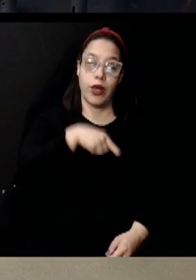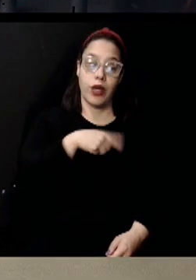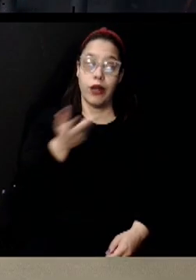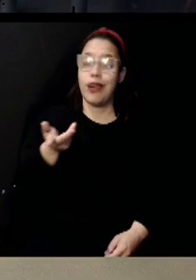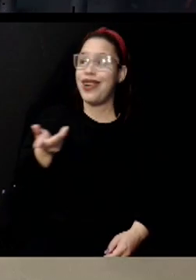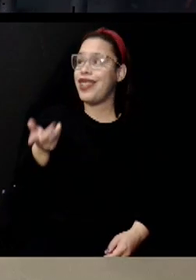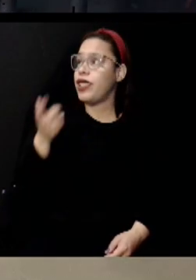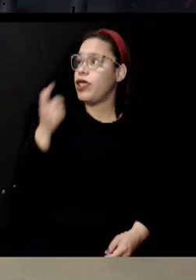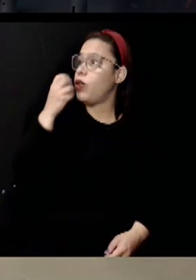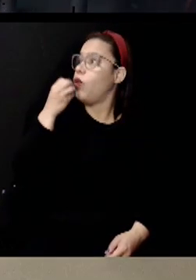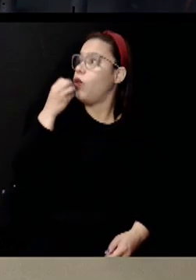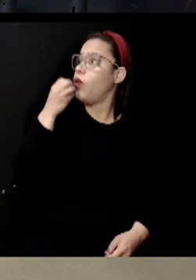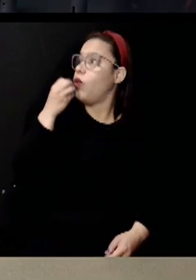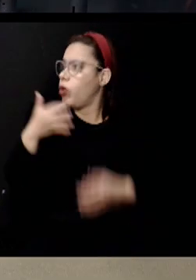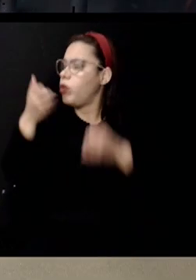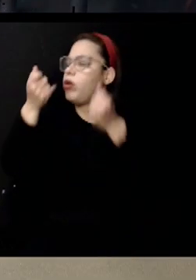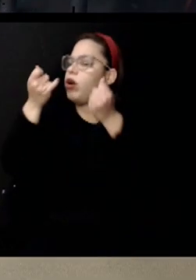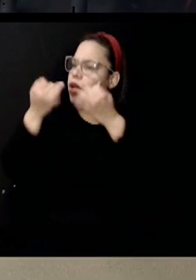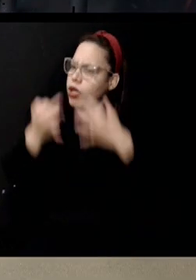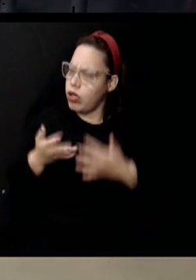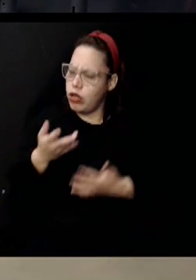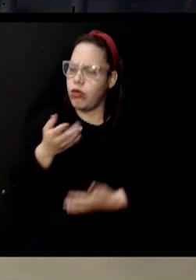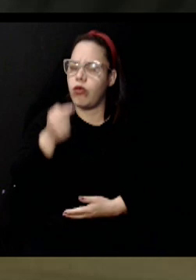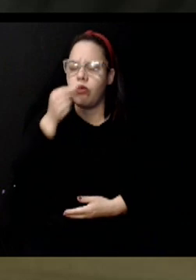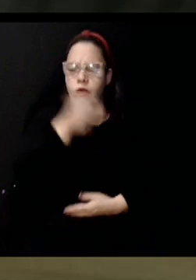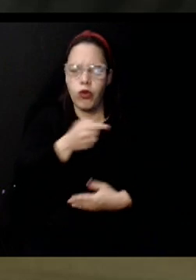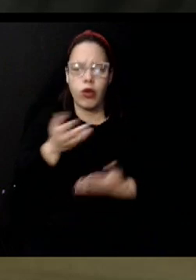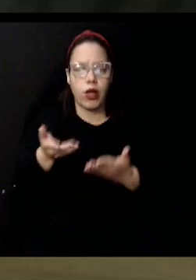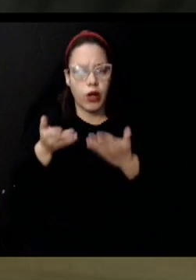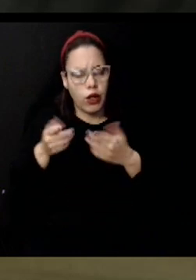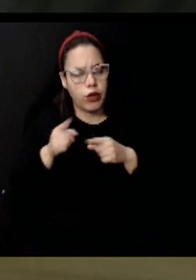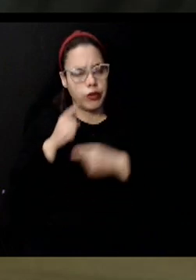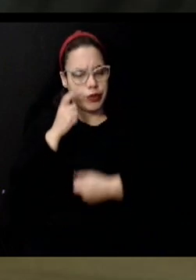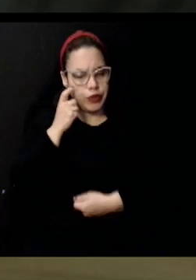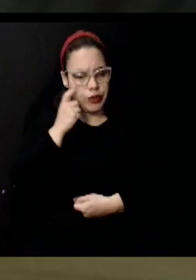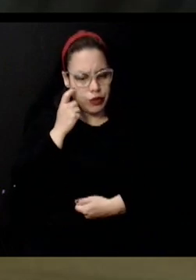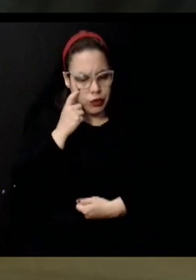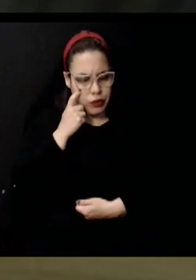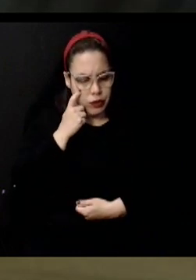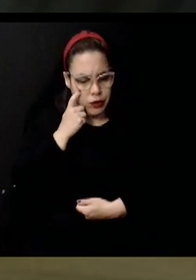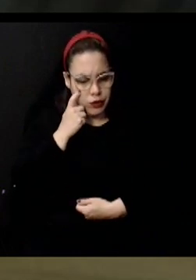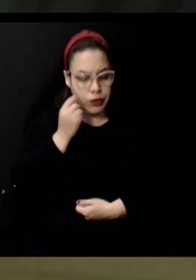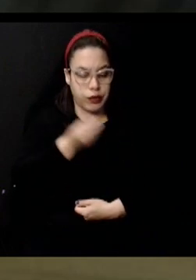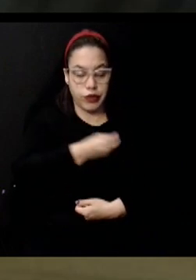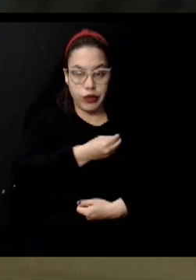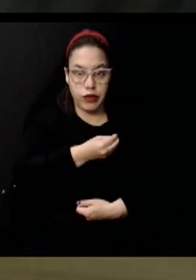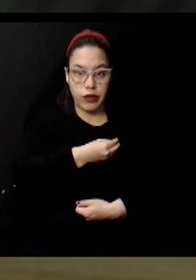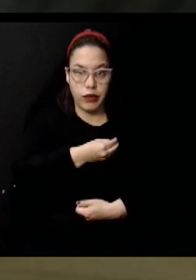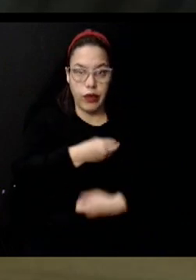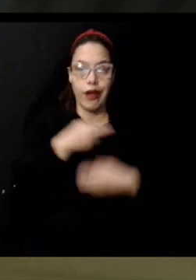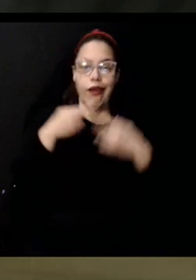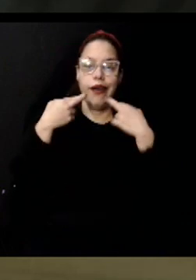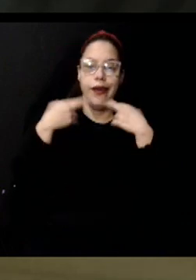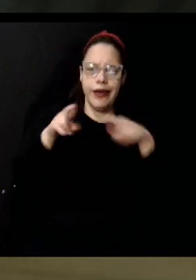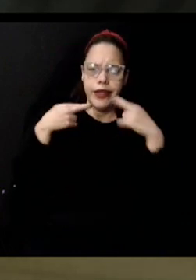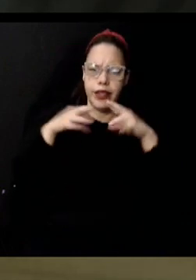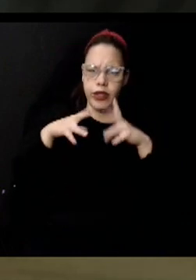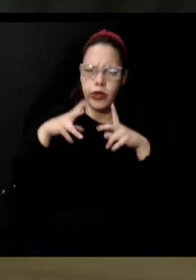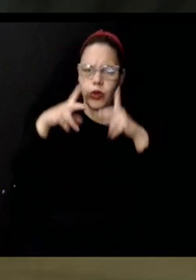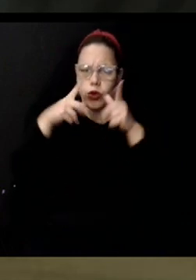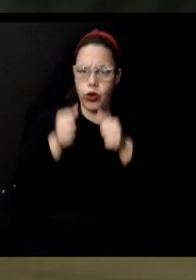bem explicado por você agora, porque assim, às vezes a gente convive com pessoas que reclamam de tudo, mas quando eu digo de tudo,